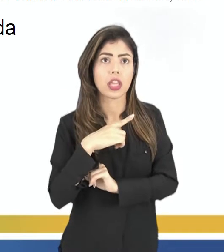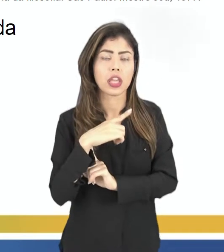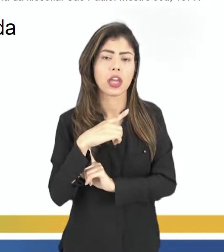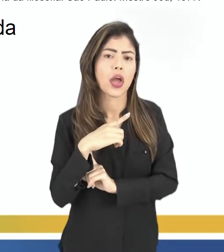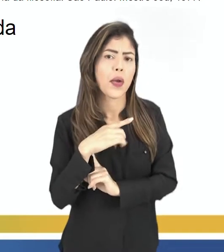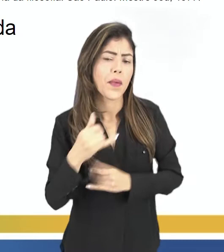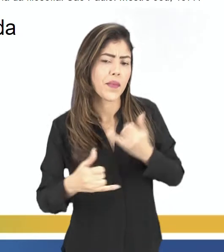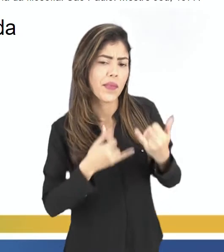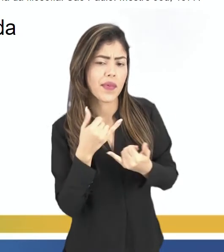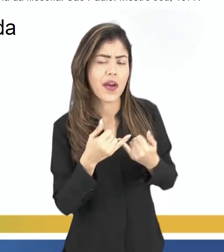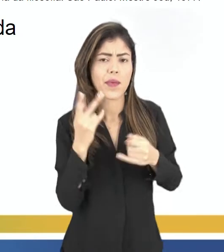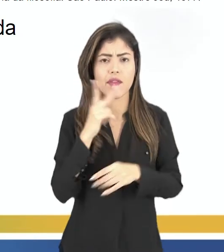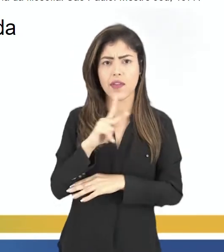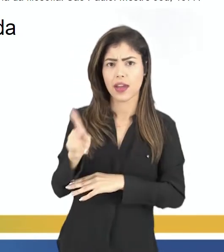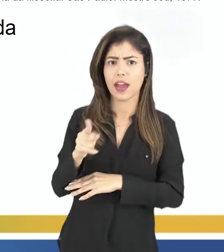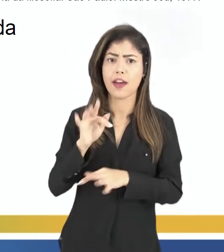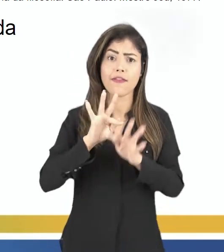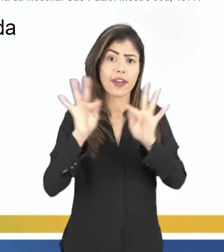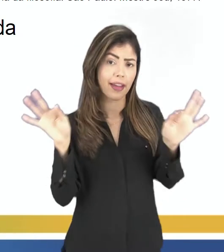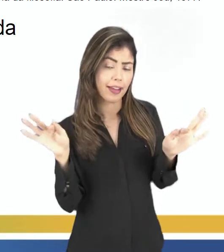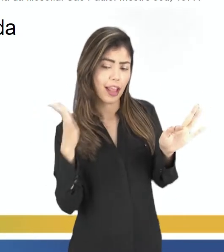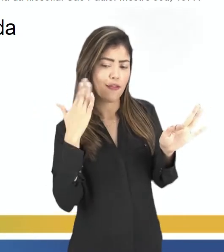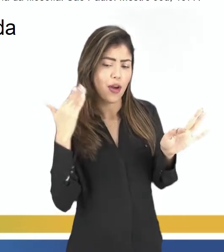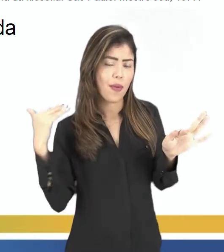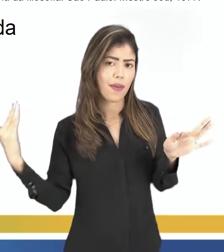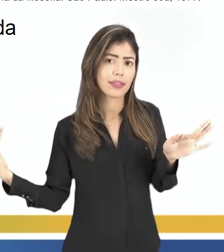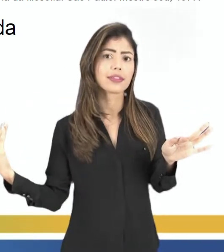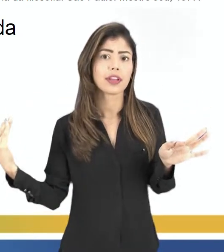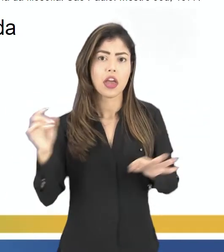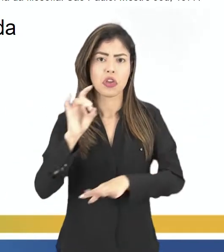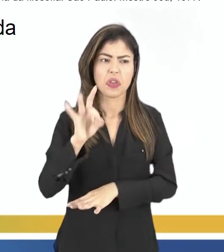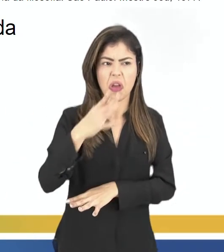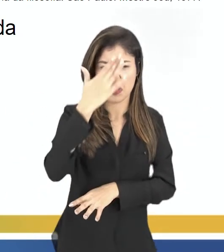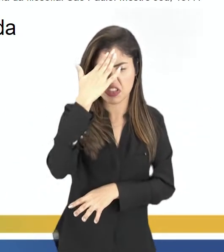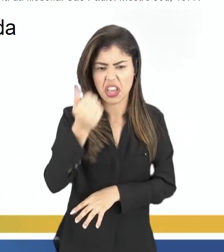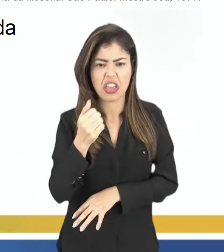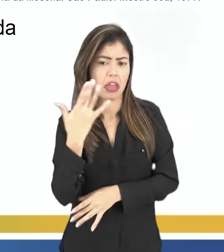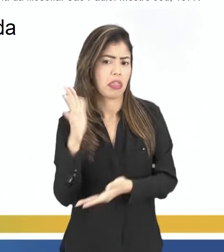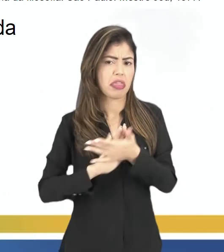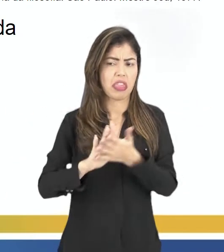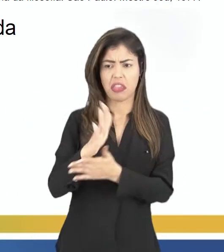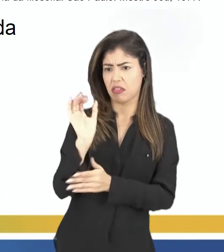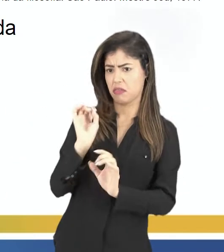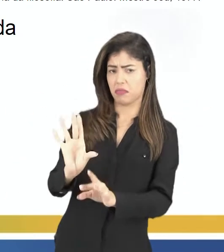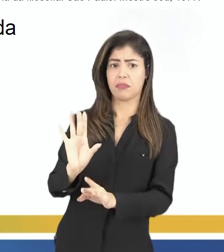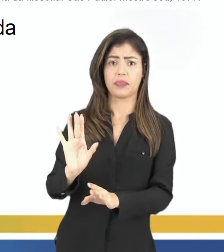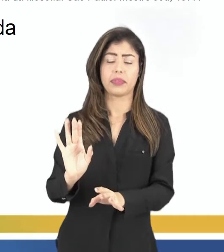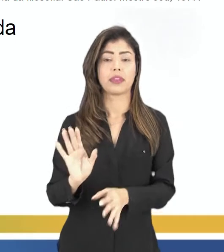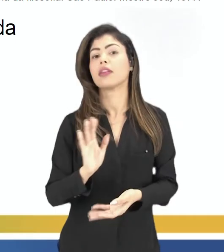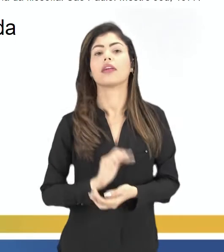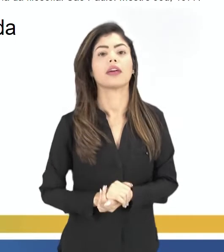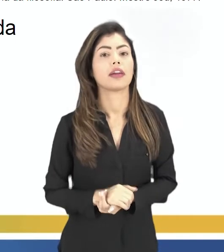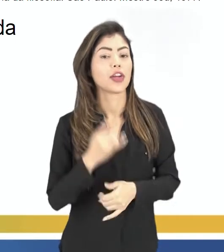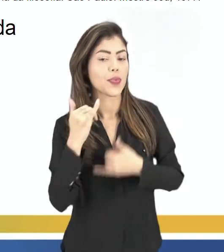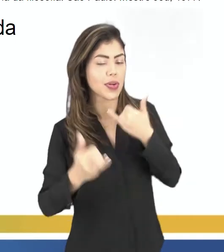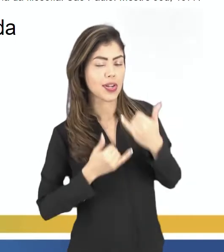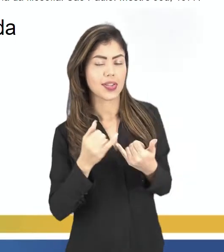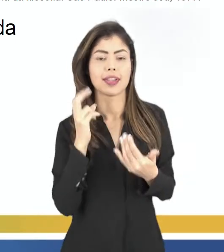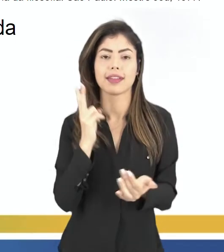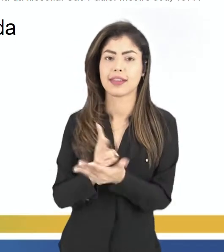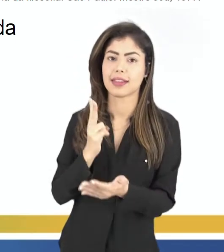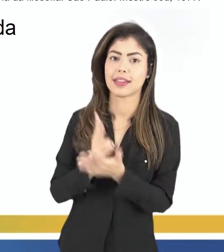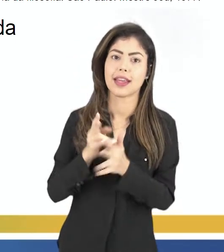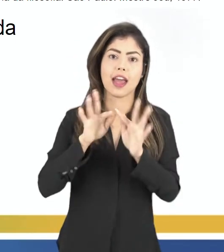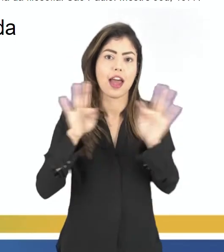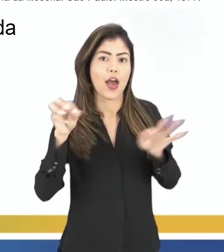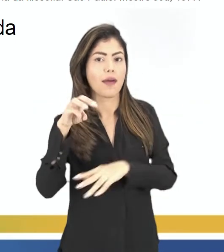né? Que vocês brincam com a professora, aquela frase famosa do Sócrates: só sei que nada sei. Vira bordão para: ah, professora, só sei que nada sei. Vira brincadeira, vira